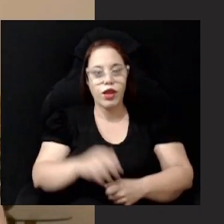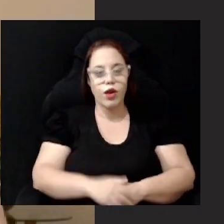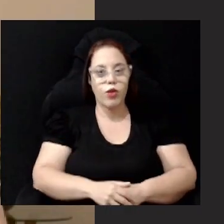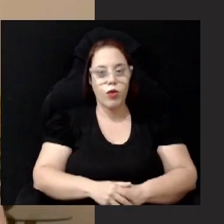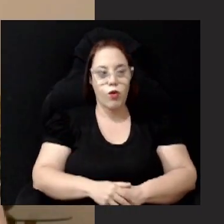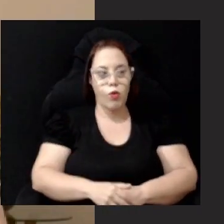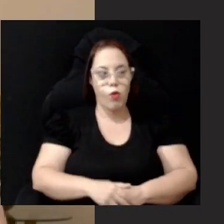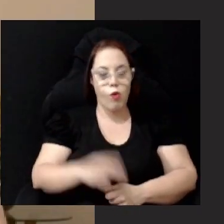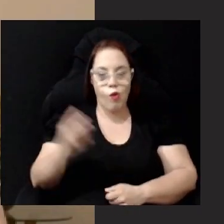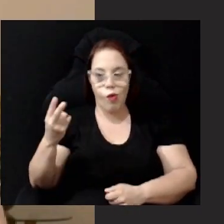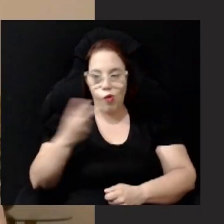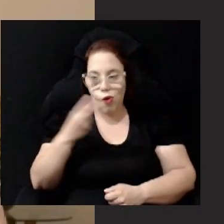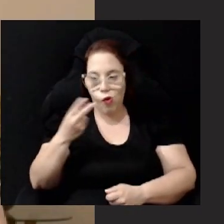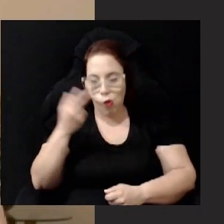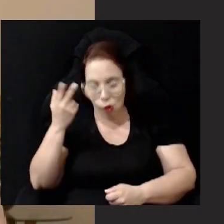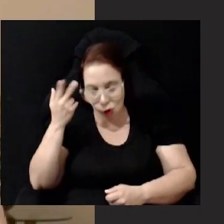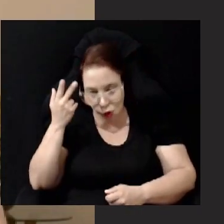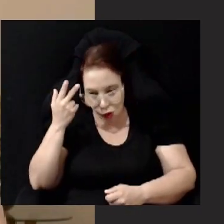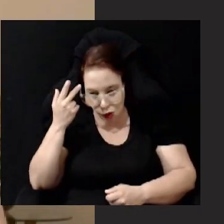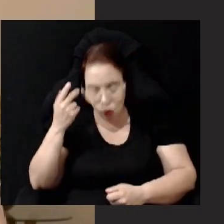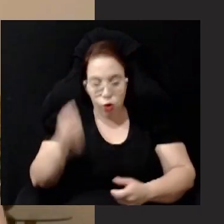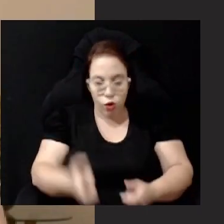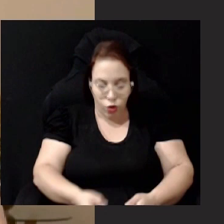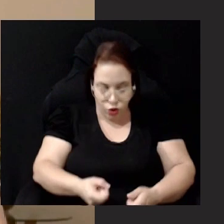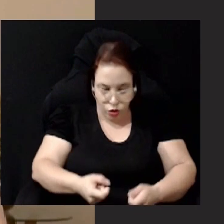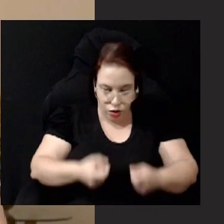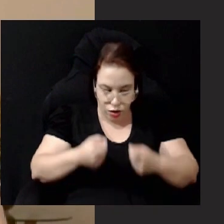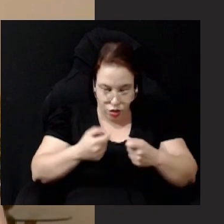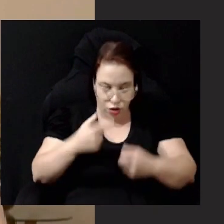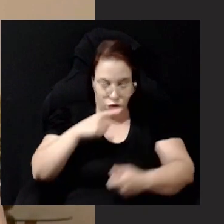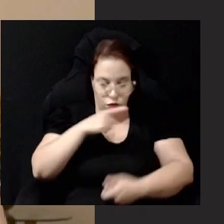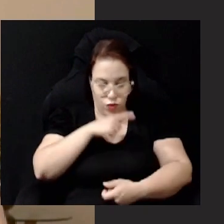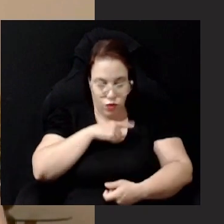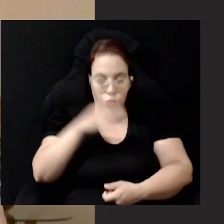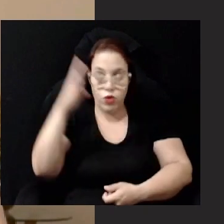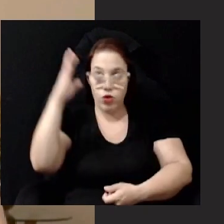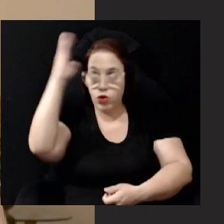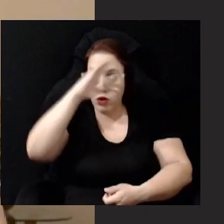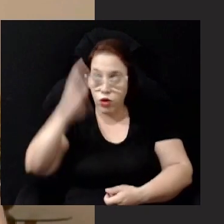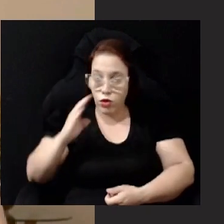até porque os dois tipos mais comuns de câncer que nós